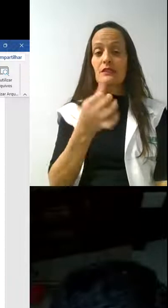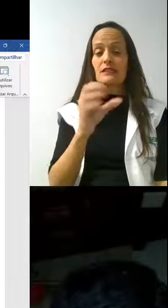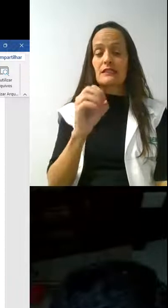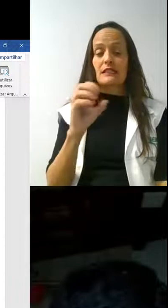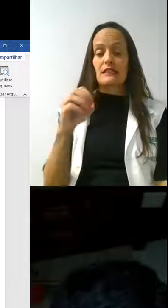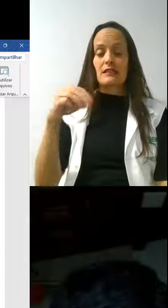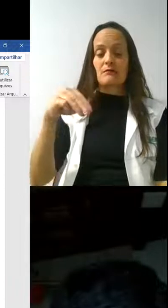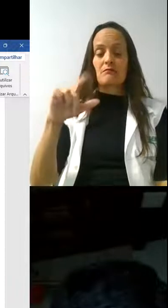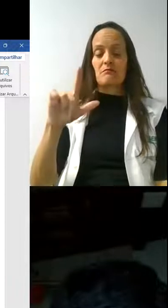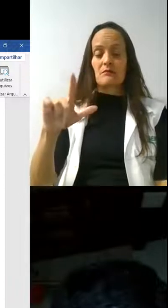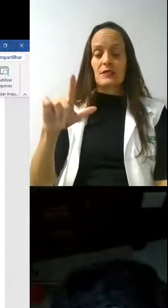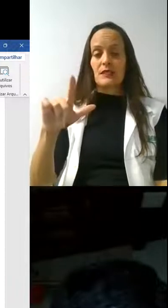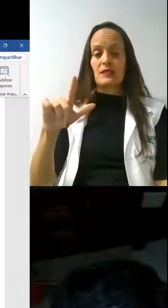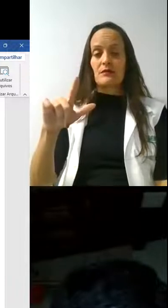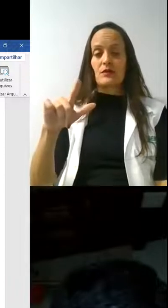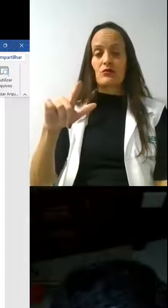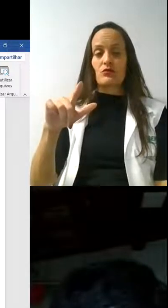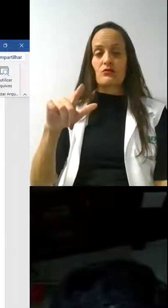Milímetros. 1.600